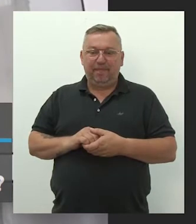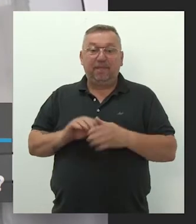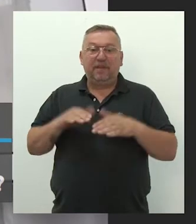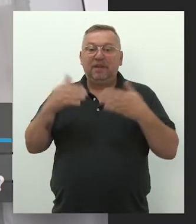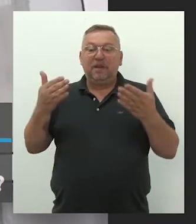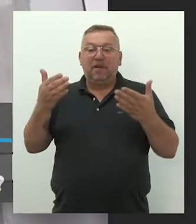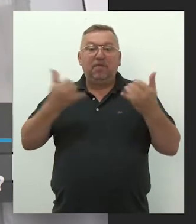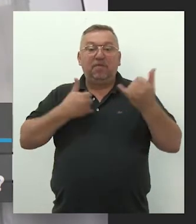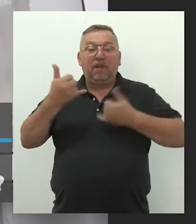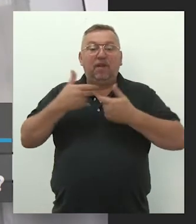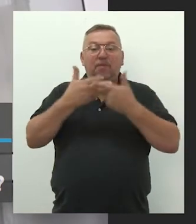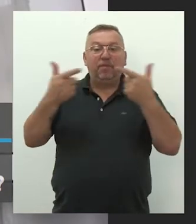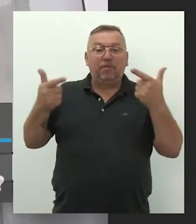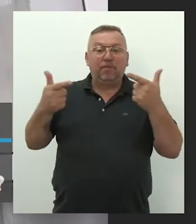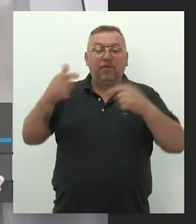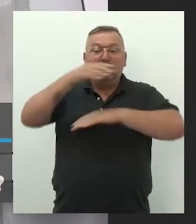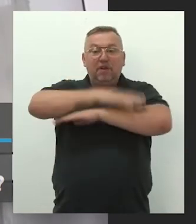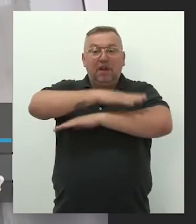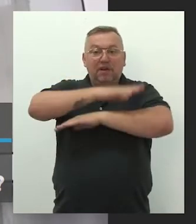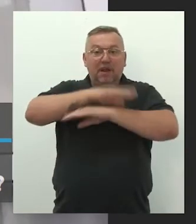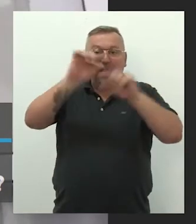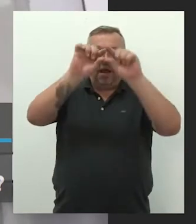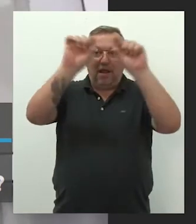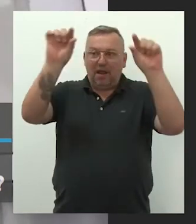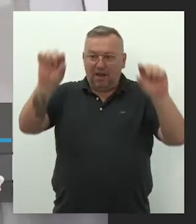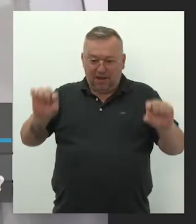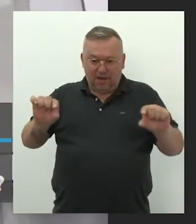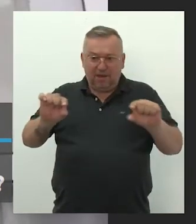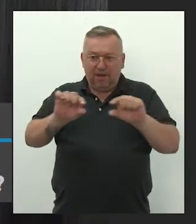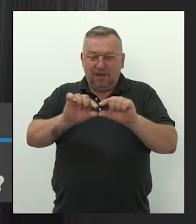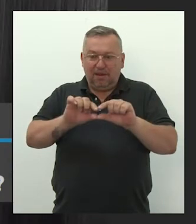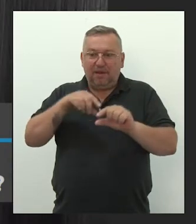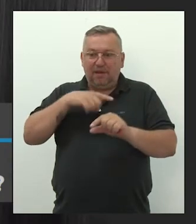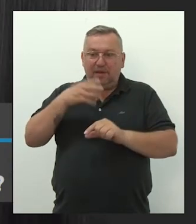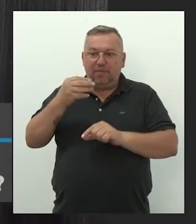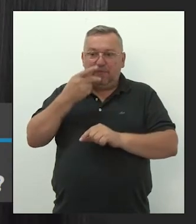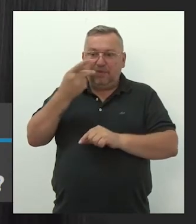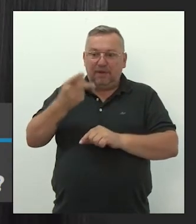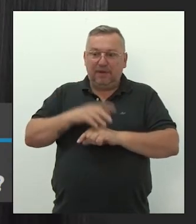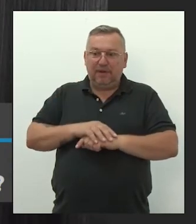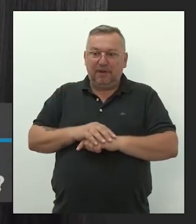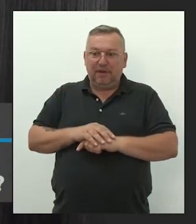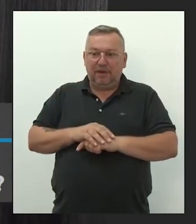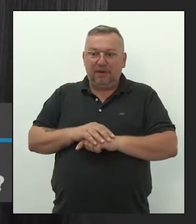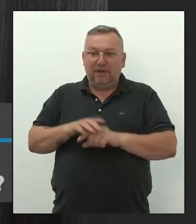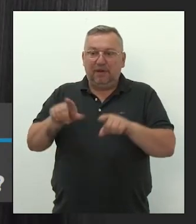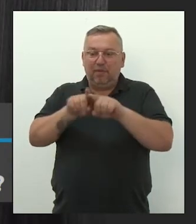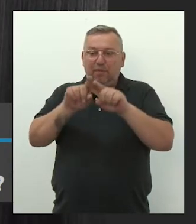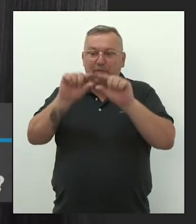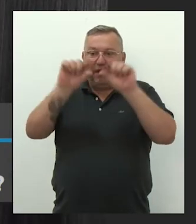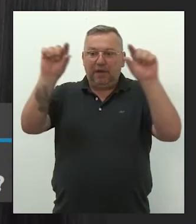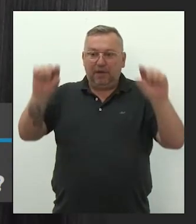eles falaram alguma coisa sobre a esquadria da janela? Sim, tem bastante gente falando que a esquadria da janela é